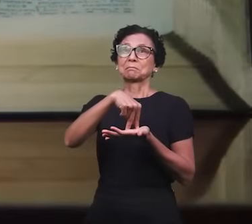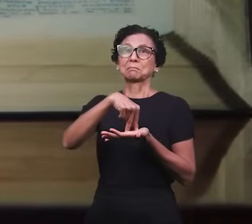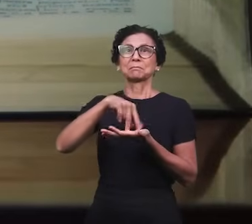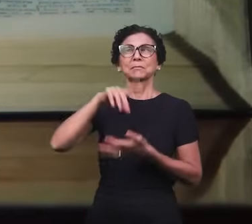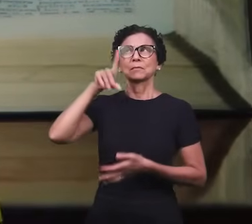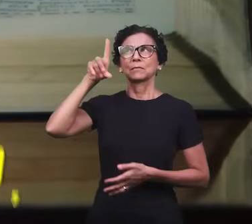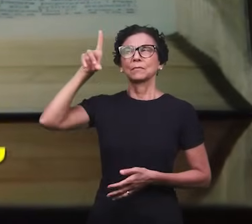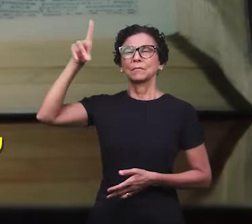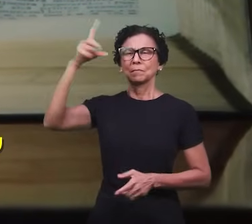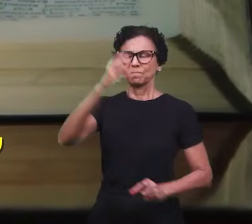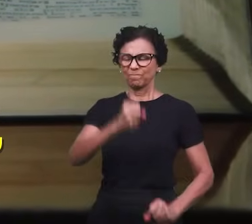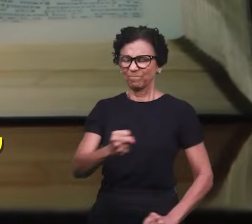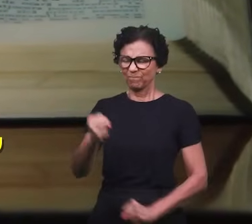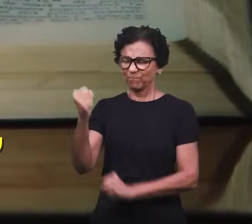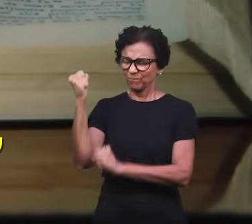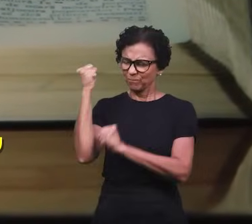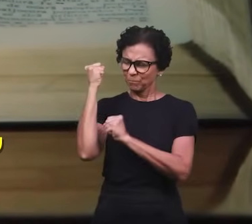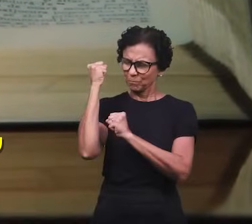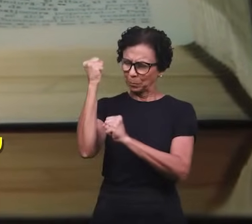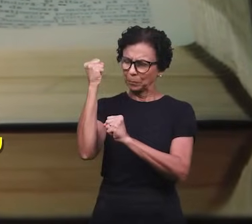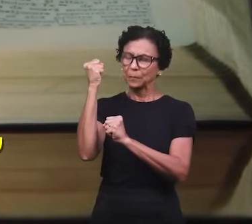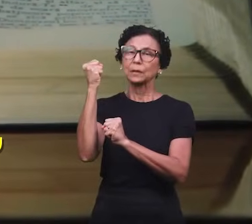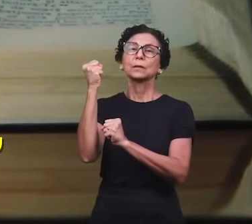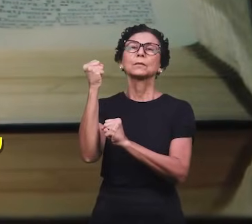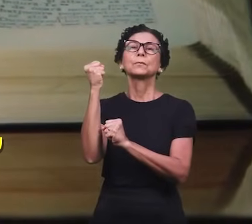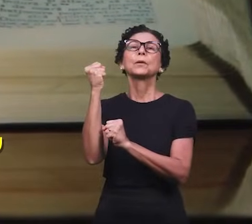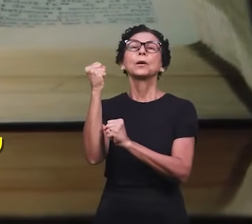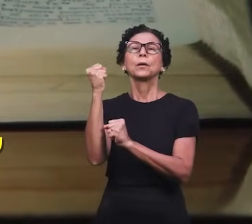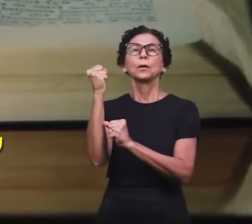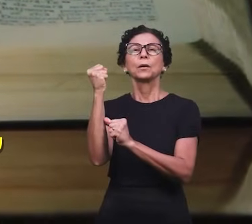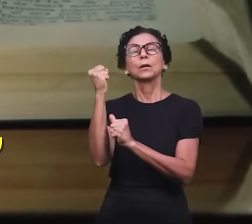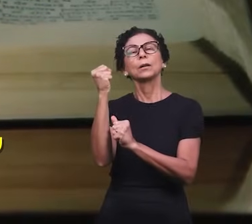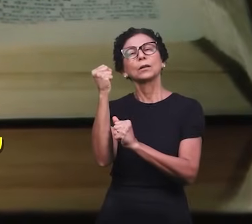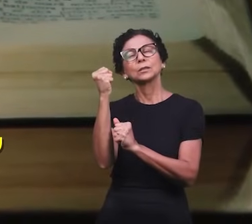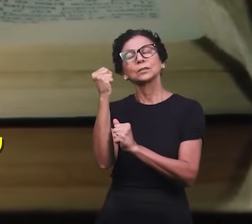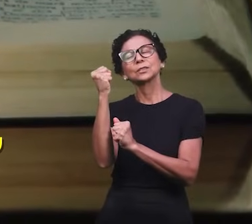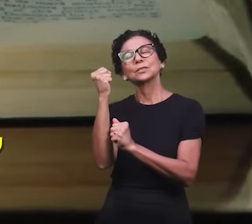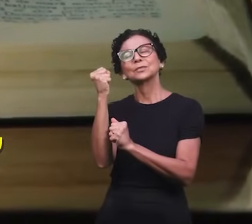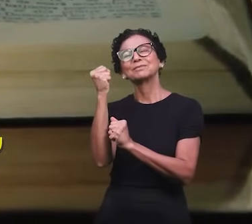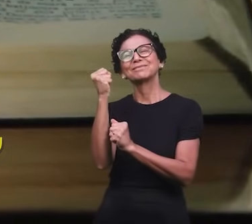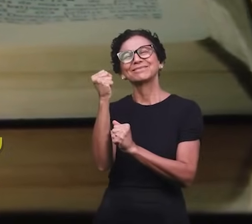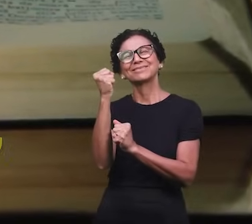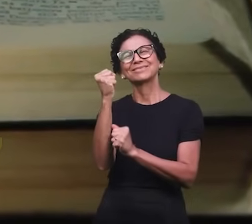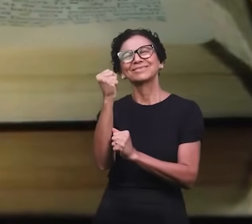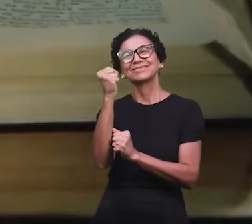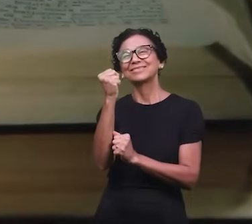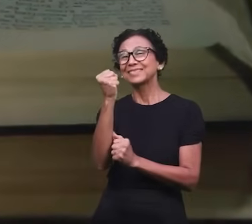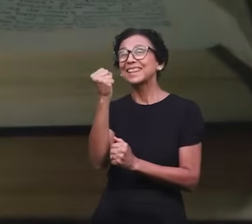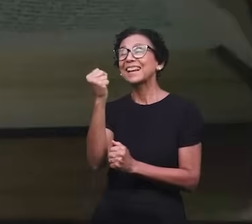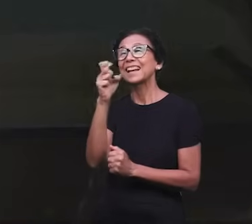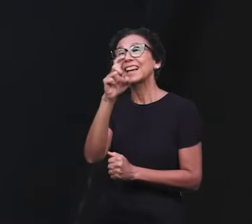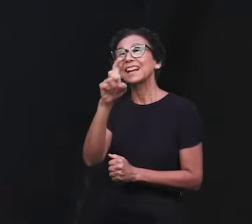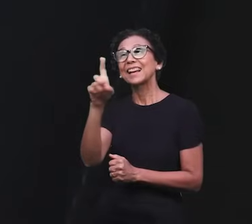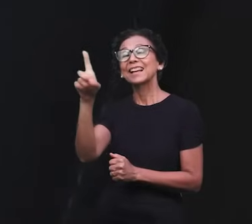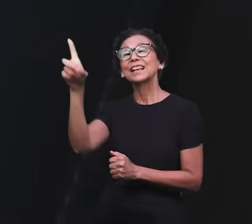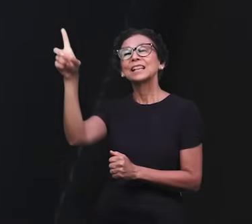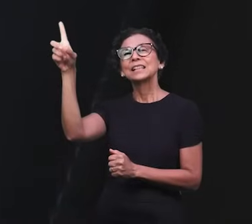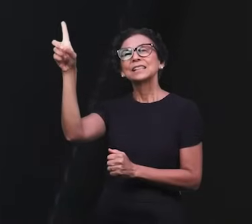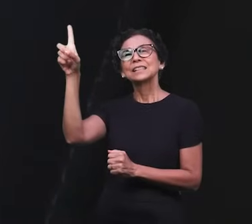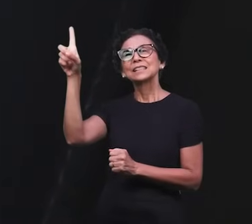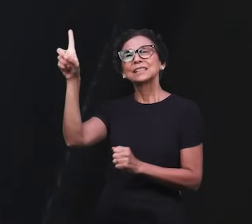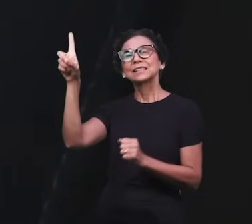Meu Deus é muito forte. Seu Deus é muito forte. Seu nome